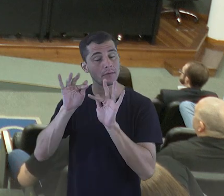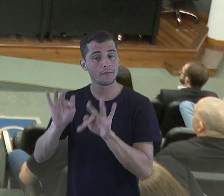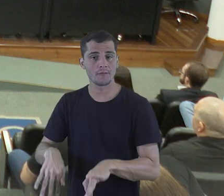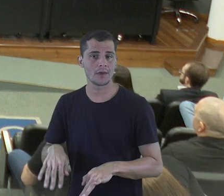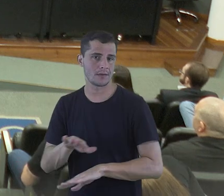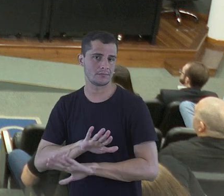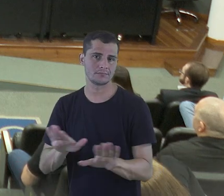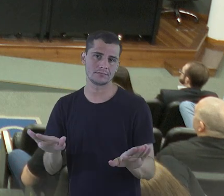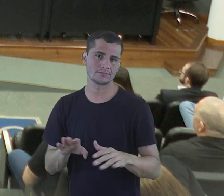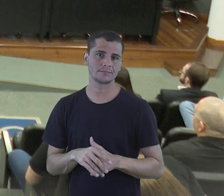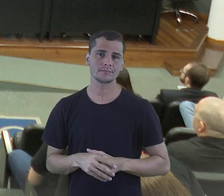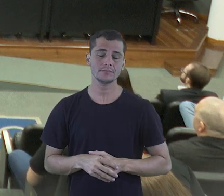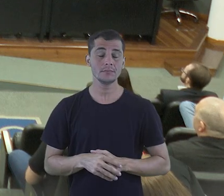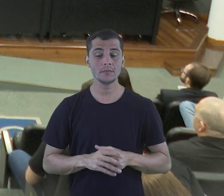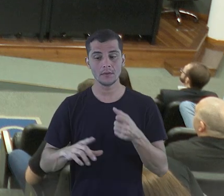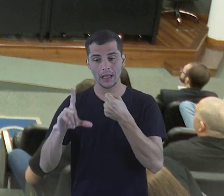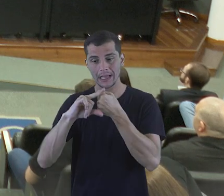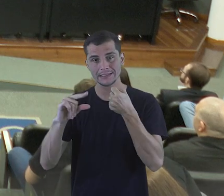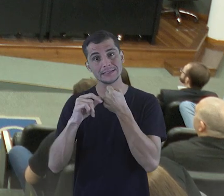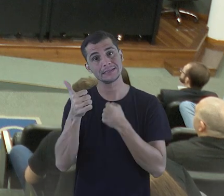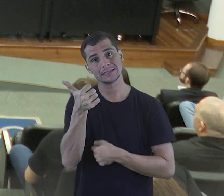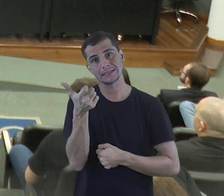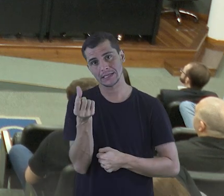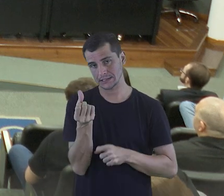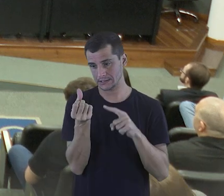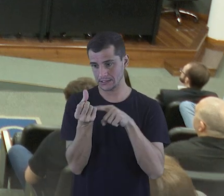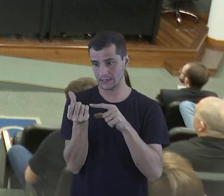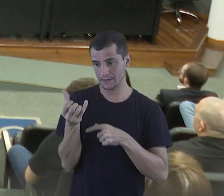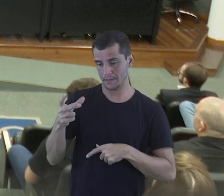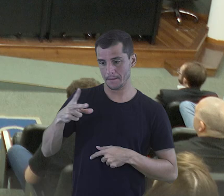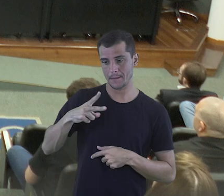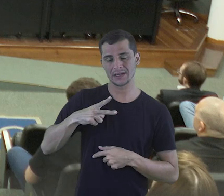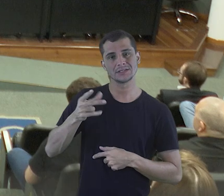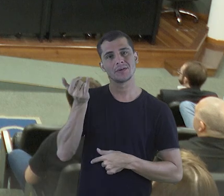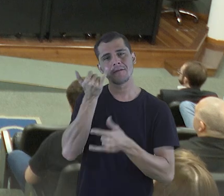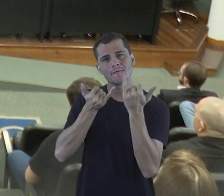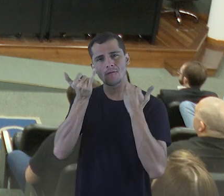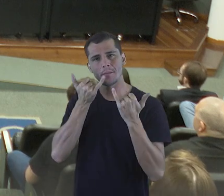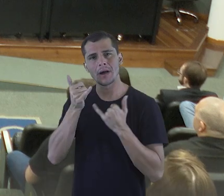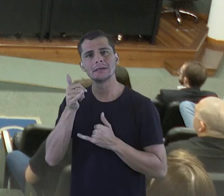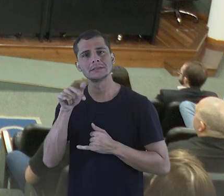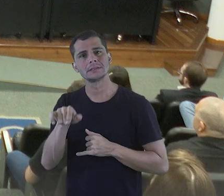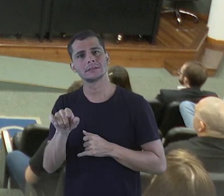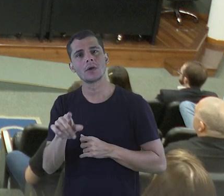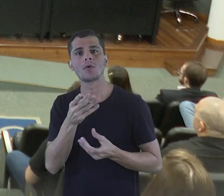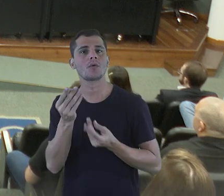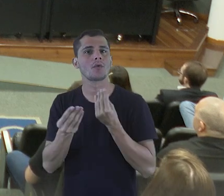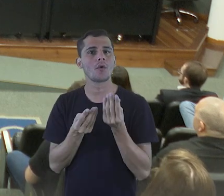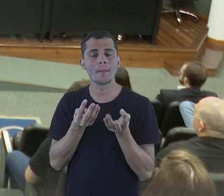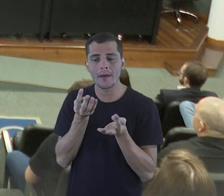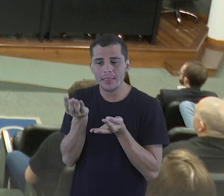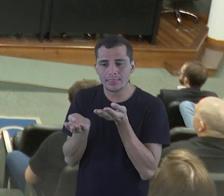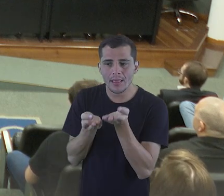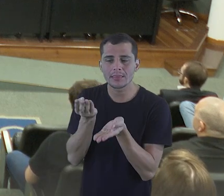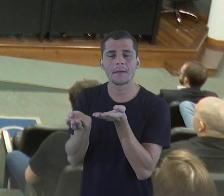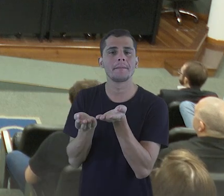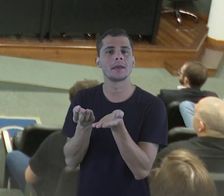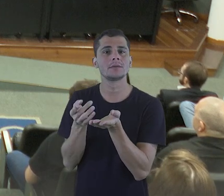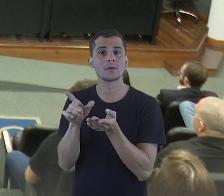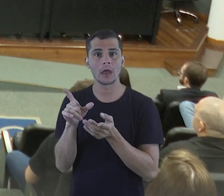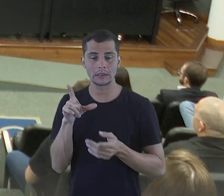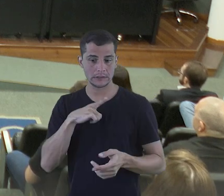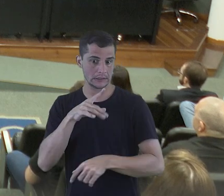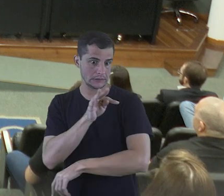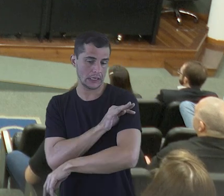artigo 16 os dados pessoais serão eliminados após o término do seu tratamento no âmbito dos limites técnicos das atividades